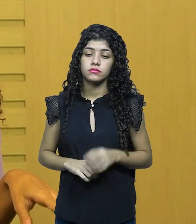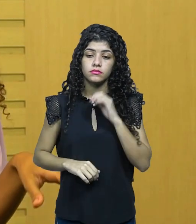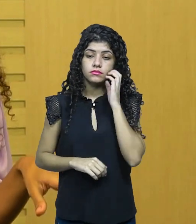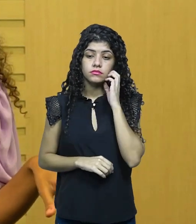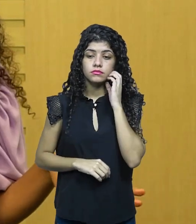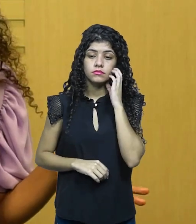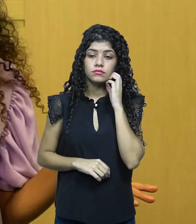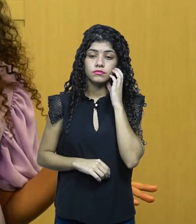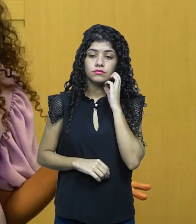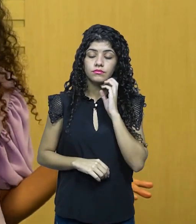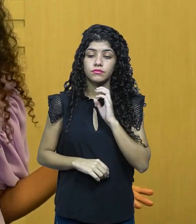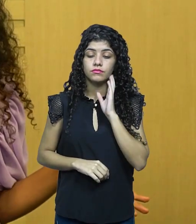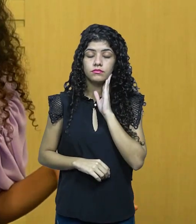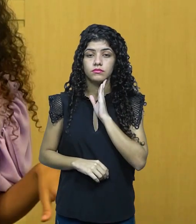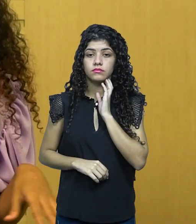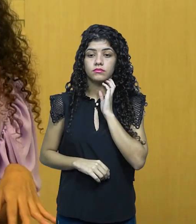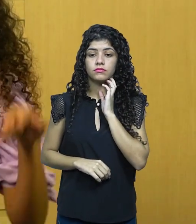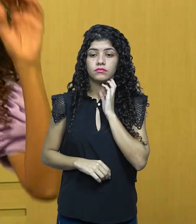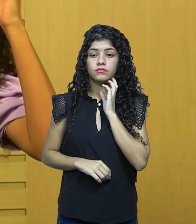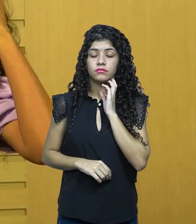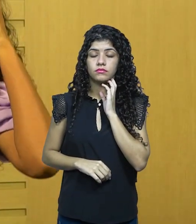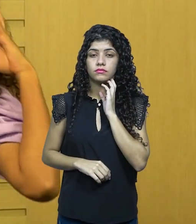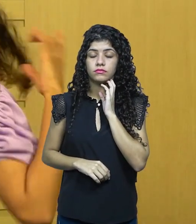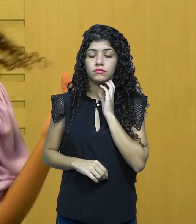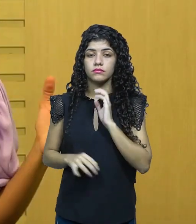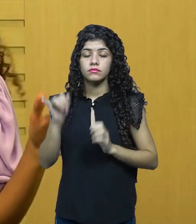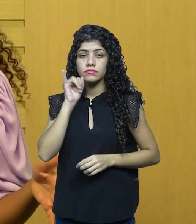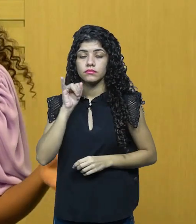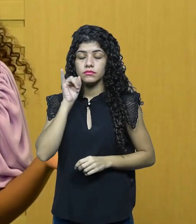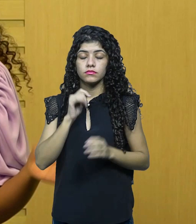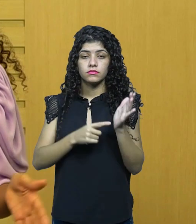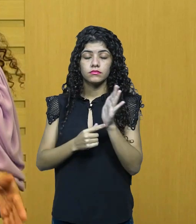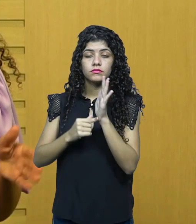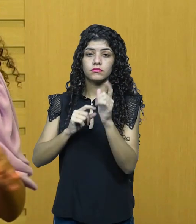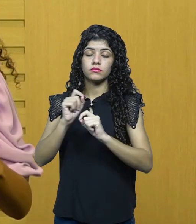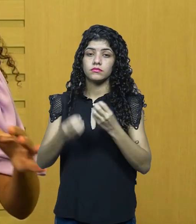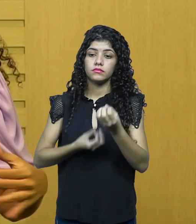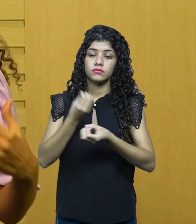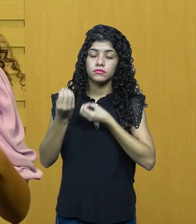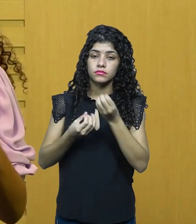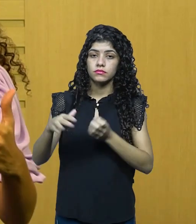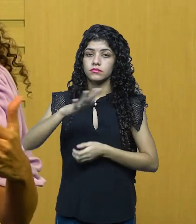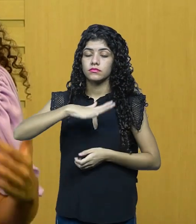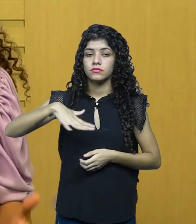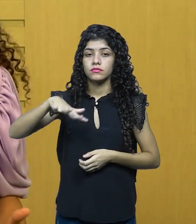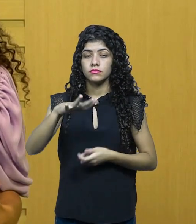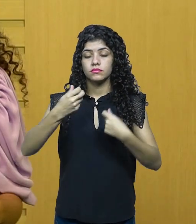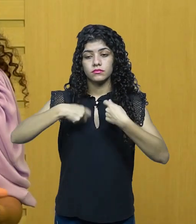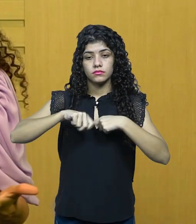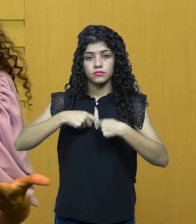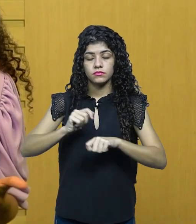atividade. Isso a gente vai saber melhor quando falar sobre rubrica, sobre ação. Mas esse exemplo é mais para